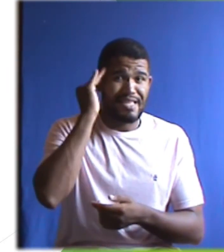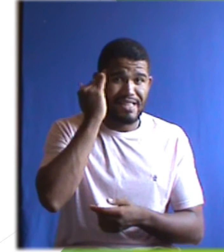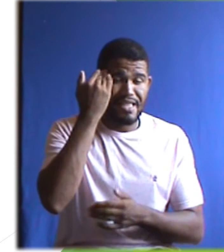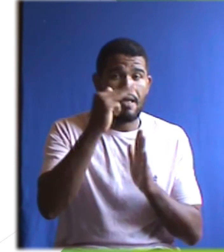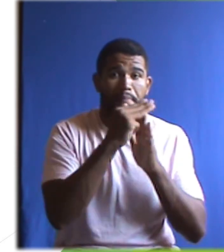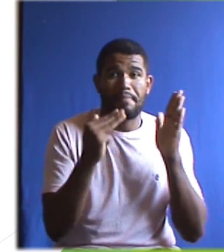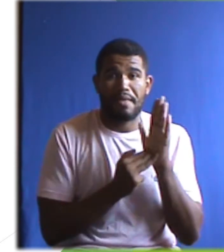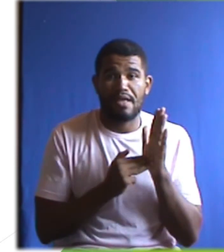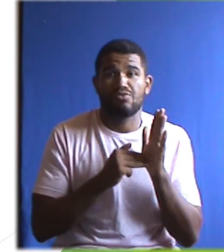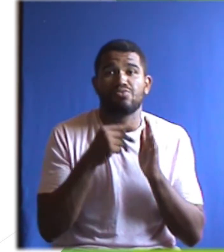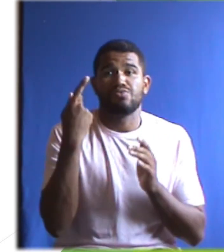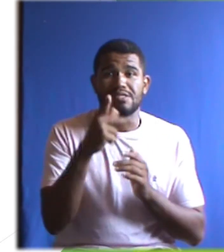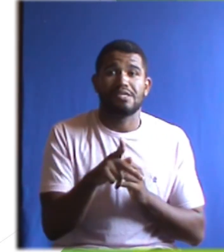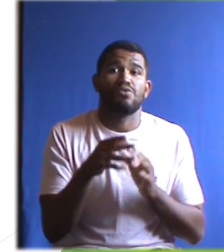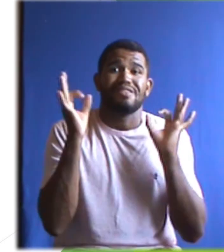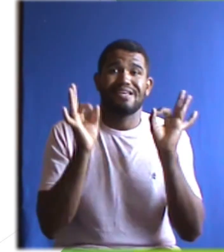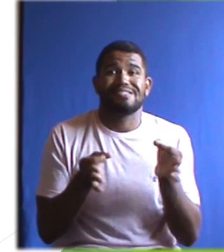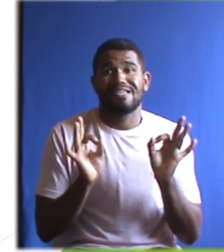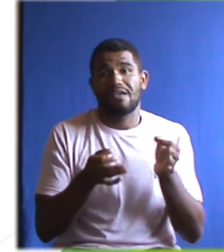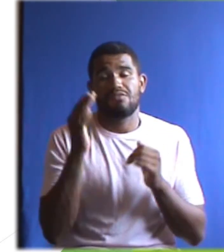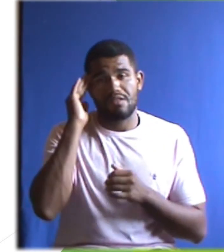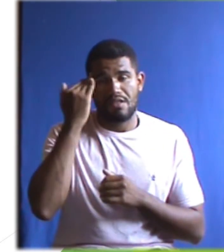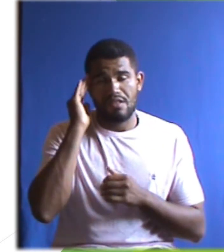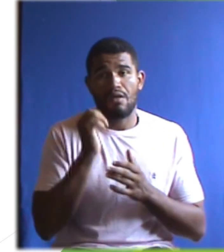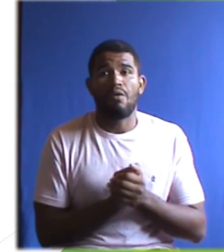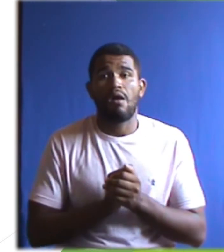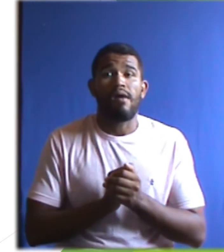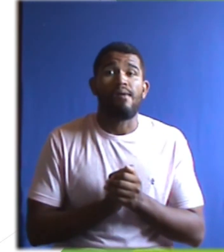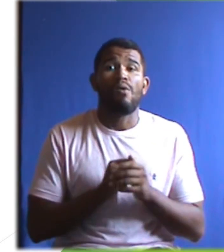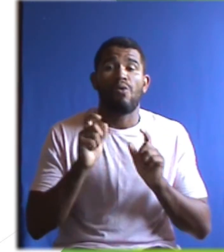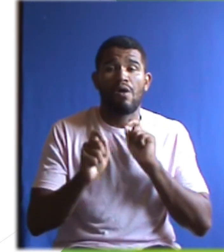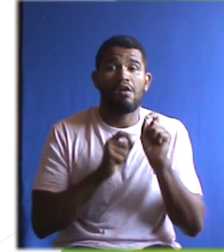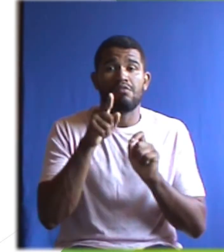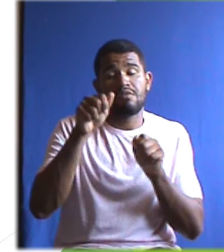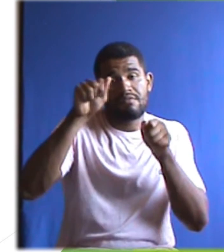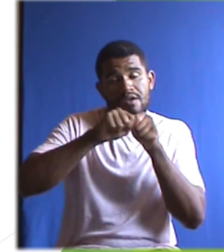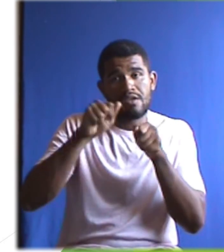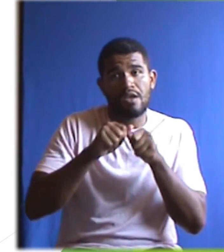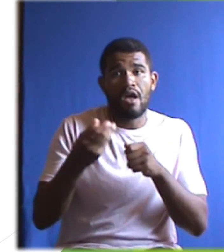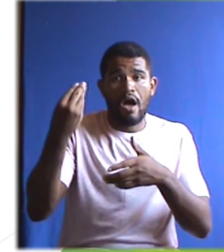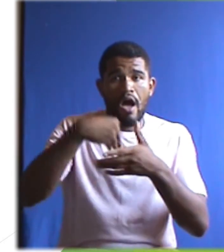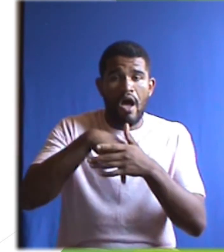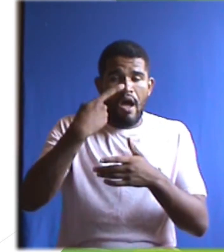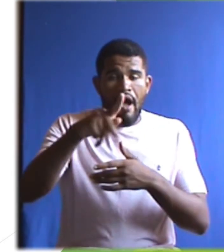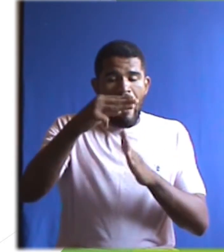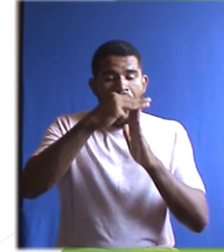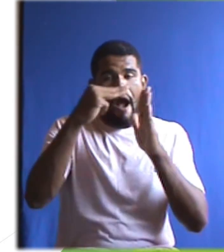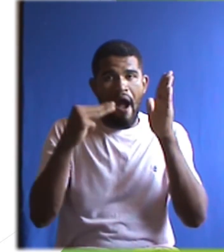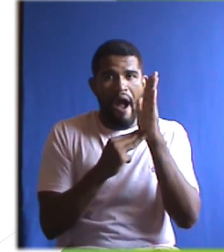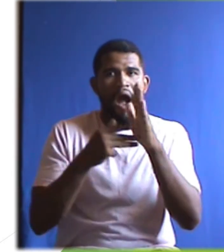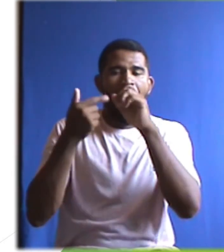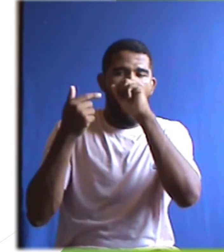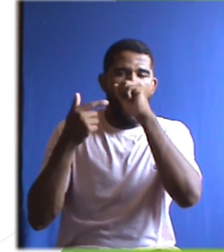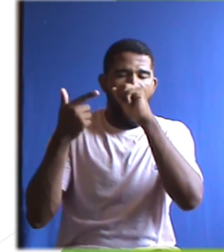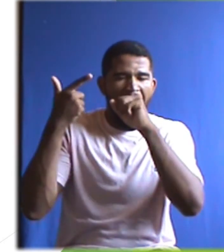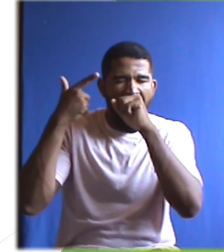está utilizando, qual é o outro método que a pessoa pensa que deveria ser o empregado e o que você está